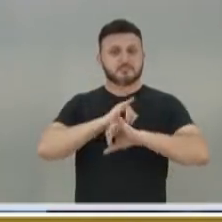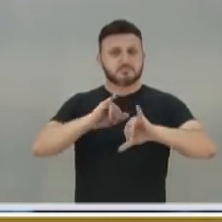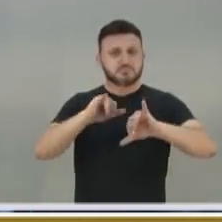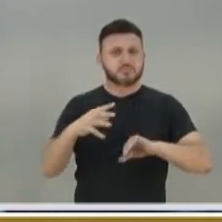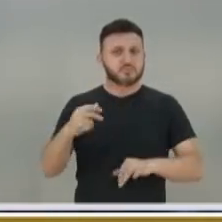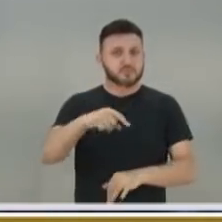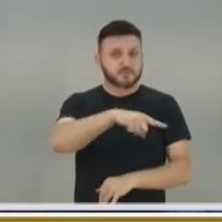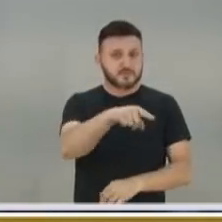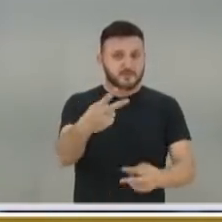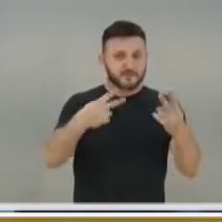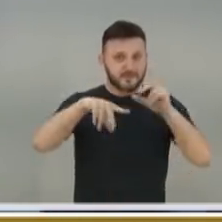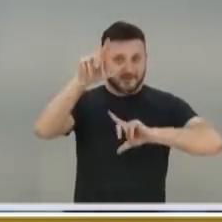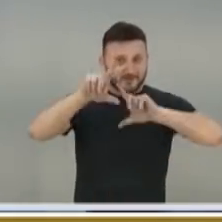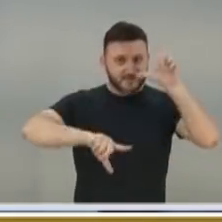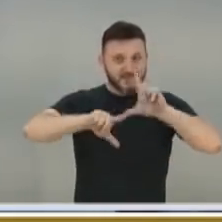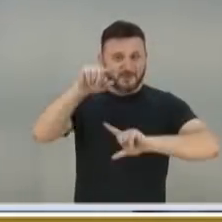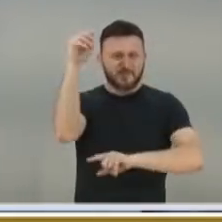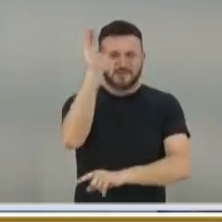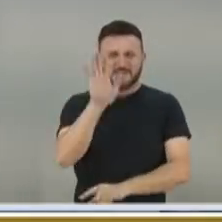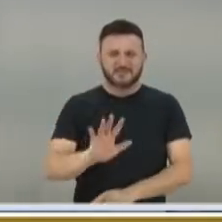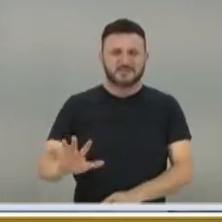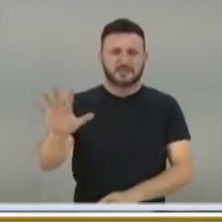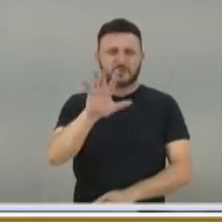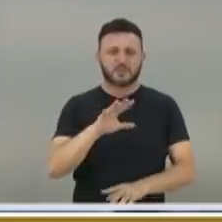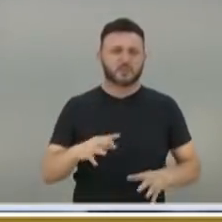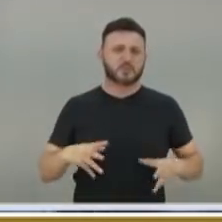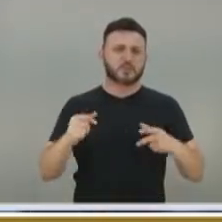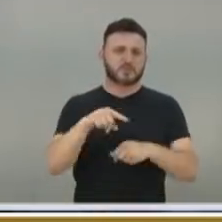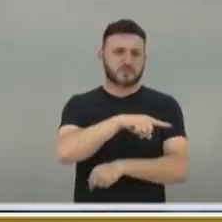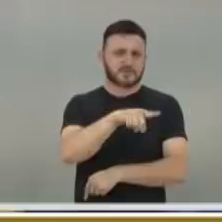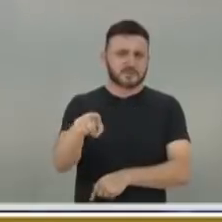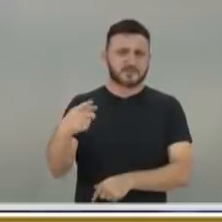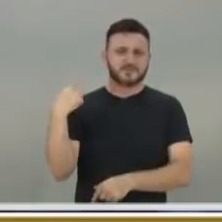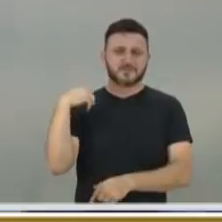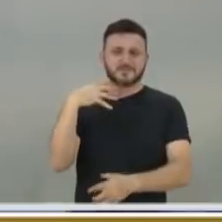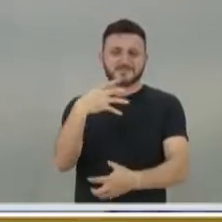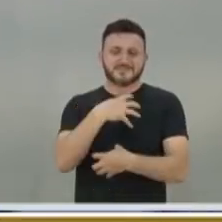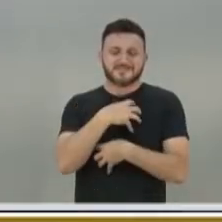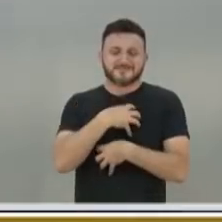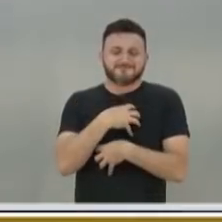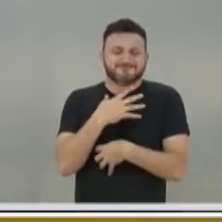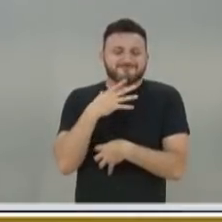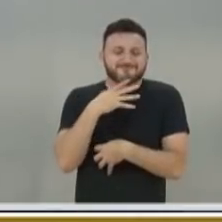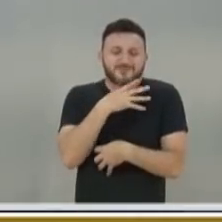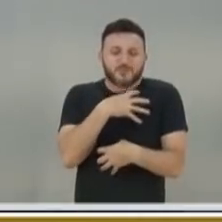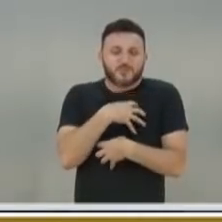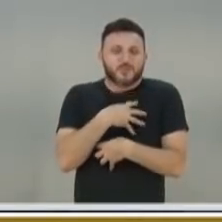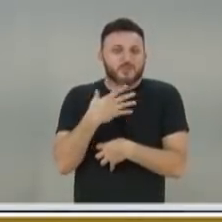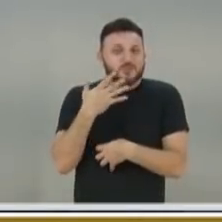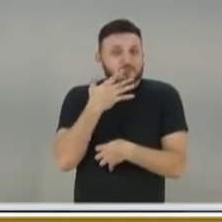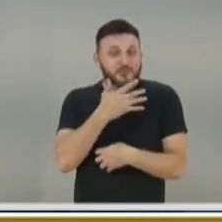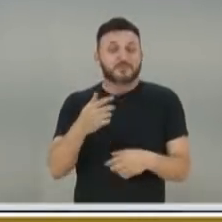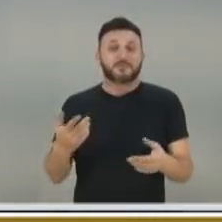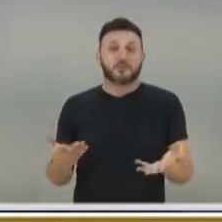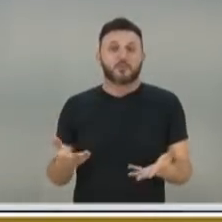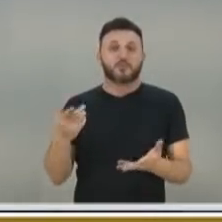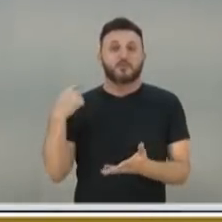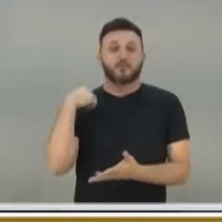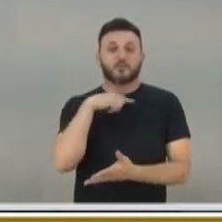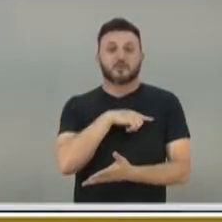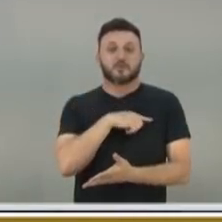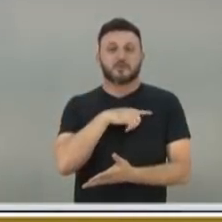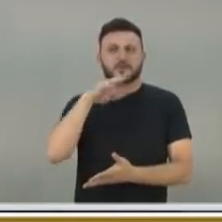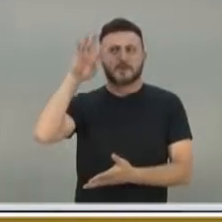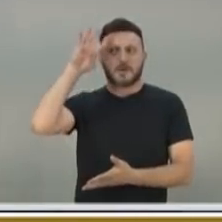nos ouvindo, para o Brasil todo e para quem está aqui pertinho, que a gente está sentindo calor humano, né? Que quando a gente